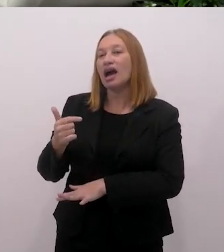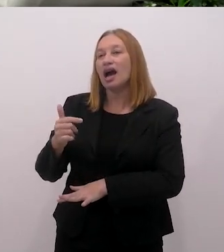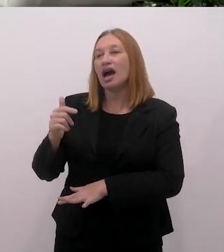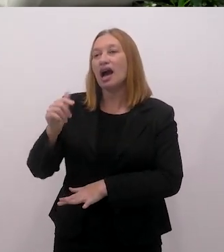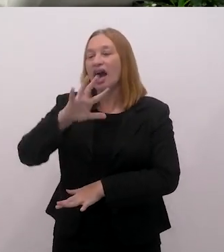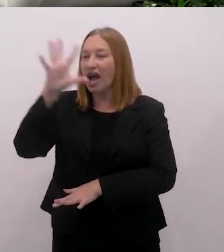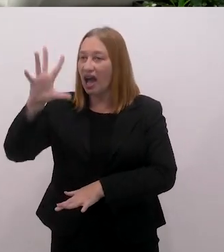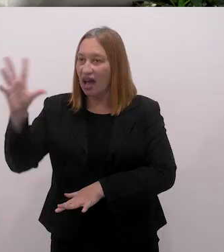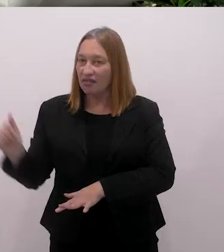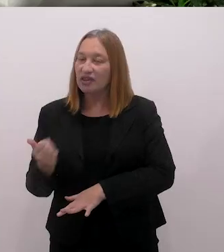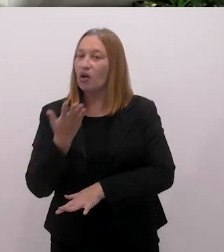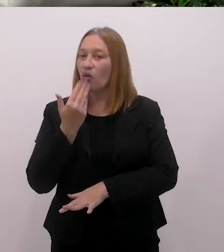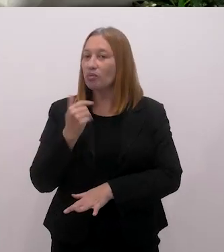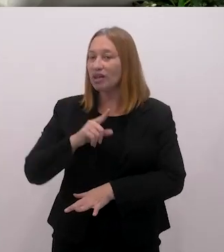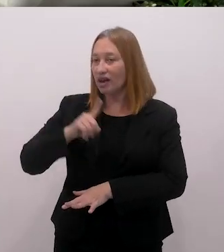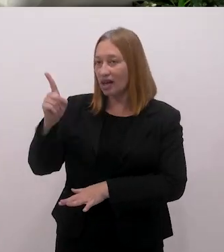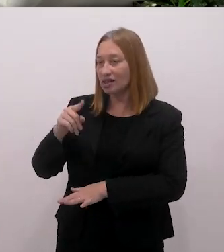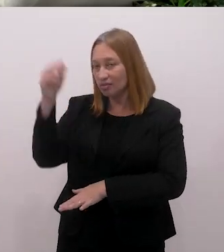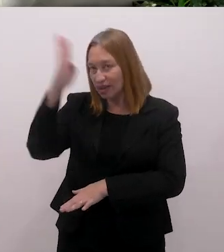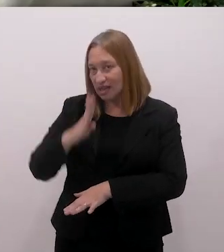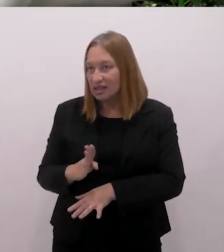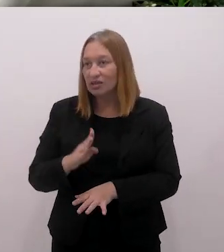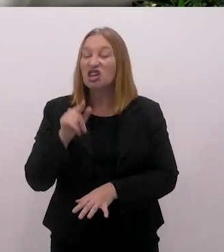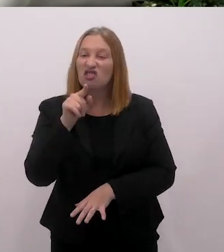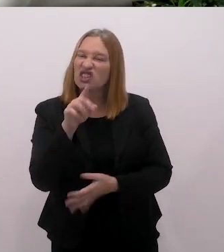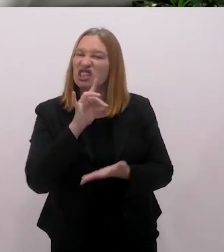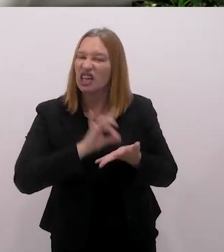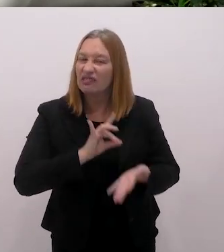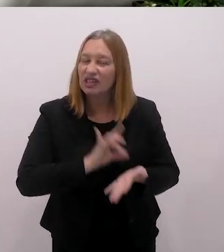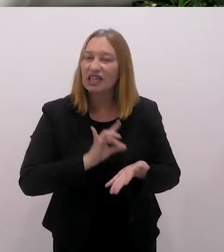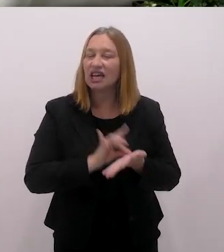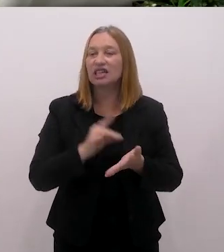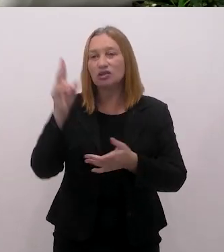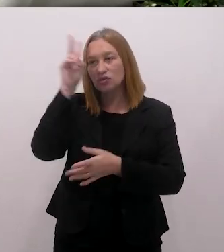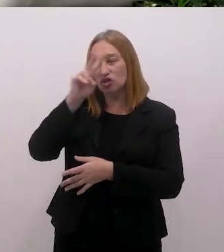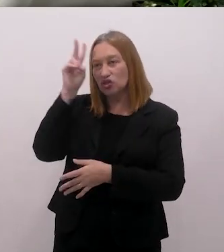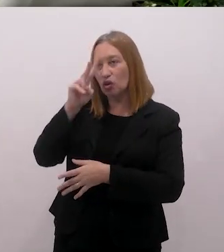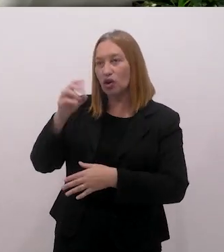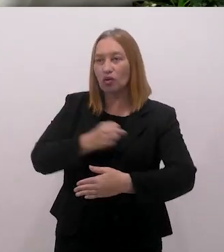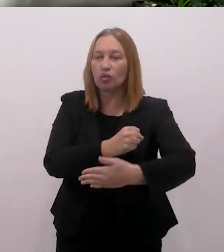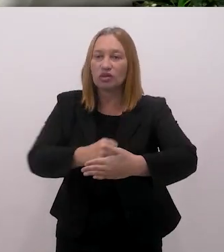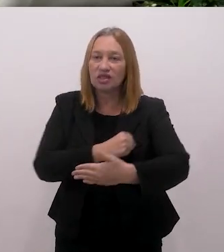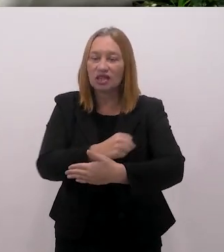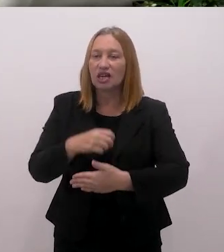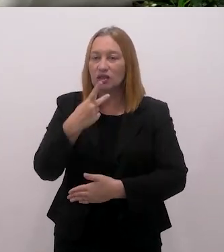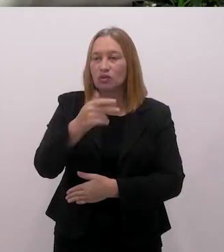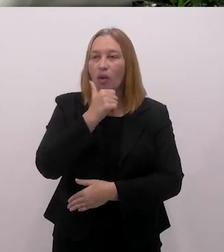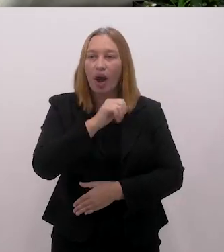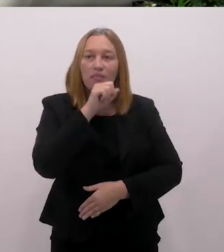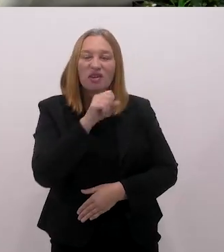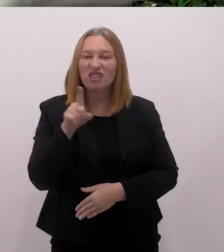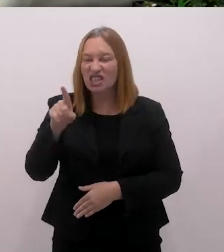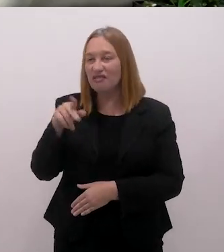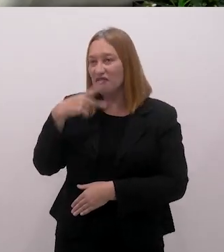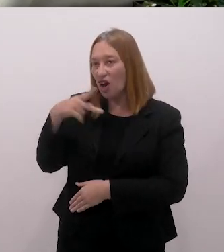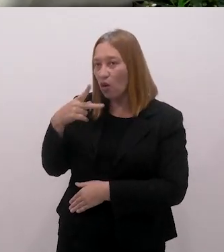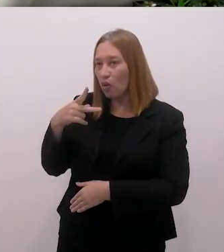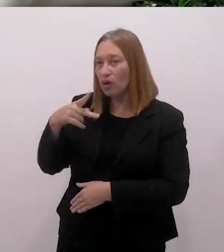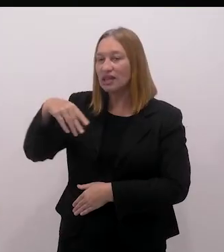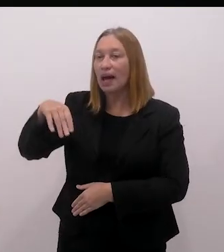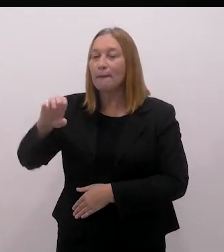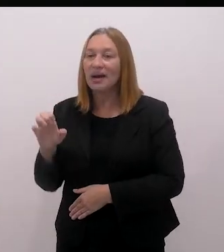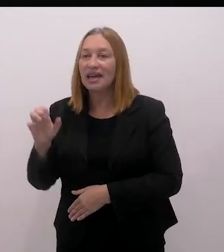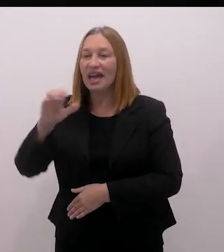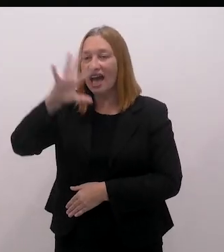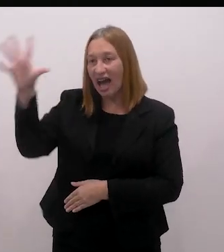África aqui para o Brasil. E você, na verdade, você começou a sua história com a cozinha por conta da sua mãe. Você falou da mãe África, agora vamos